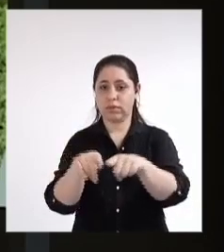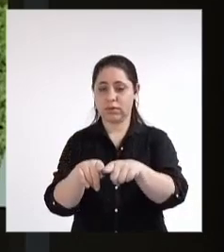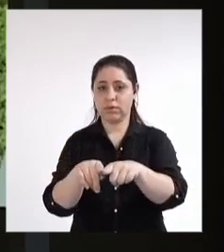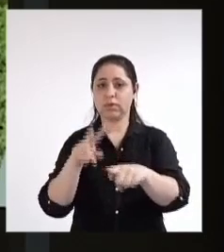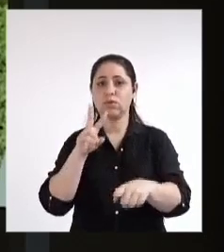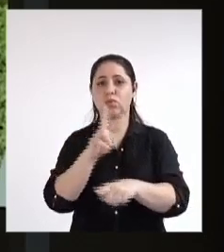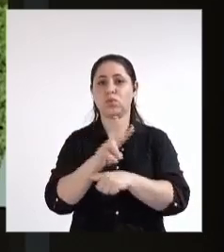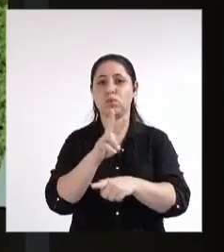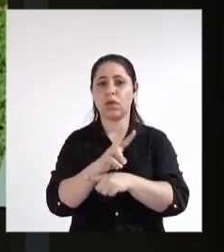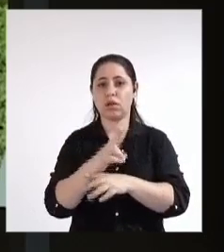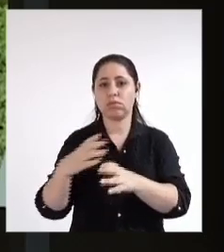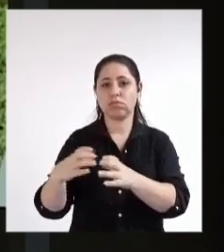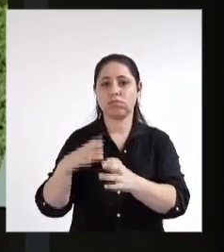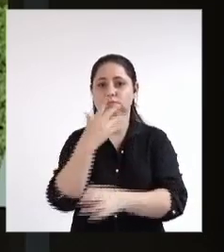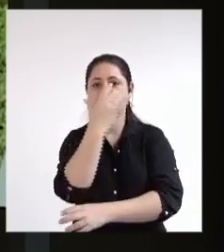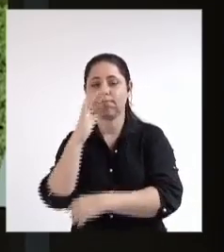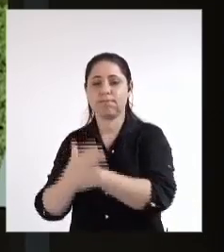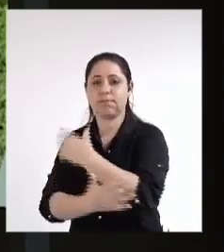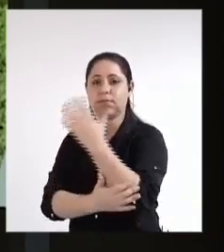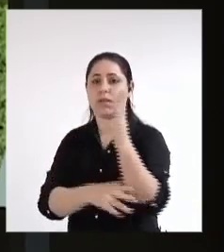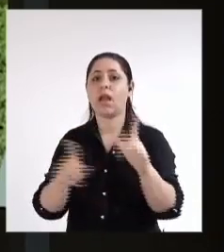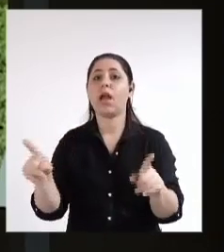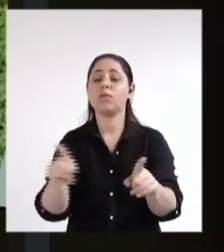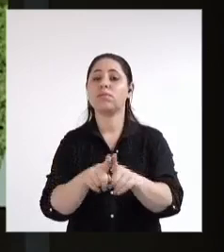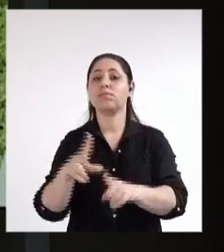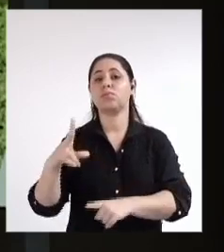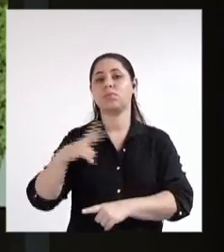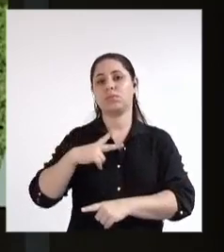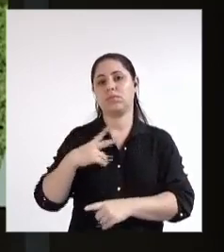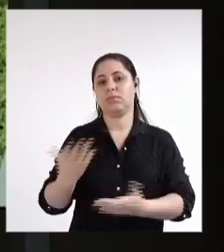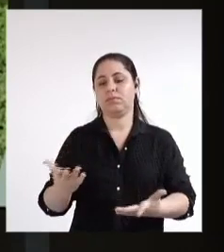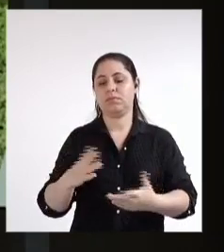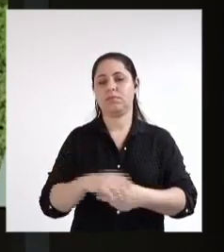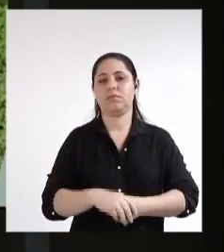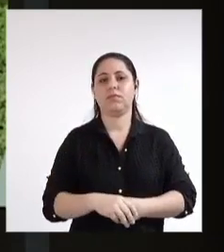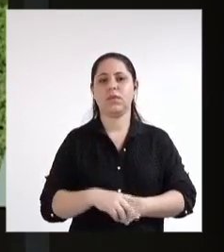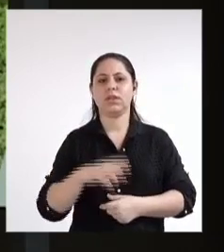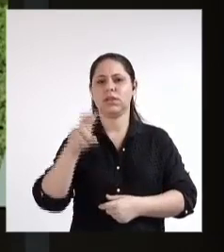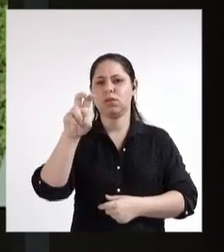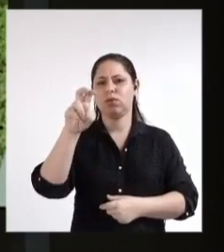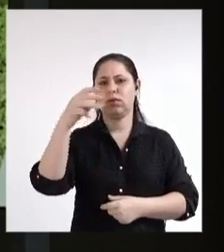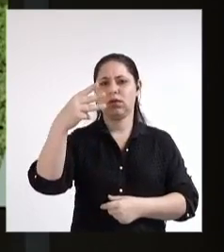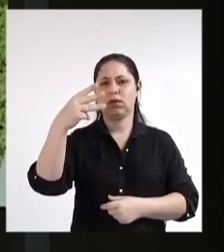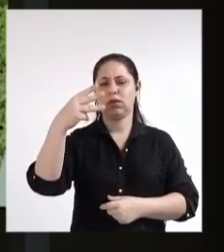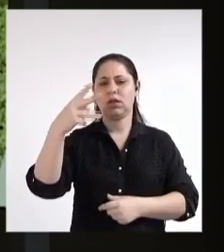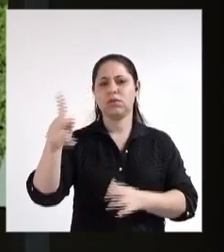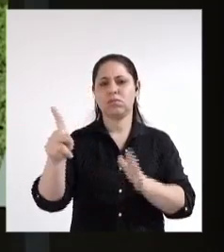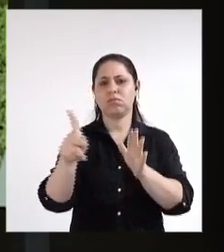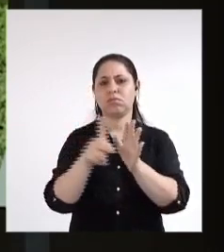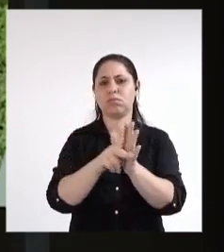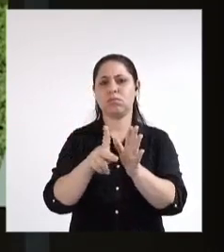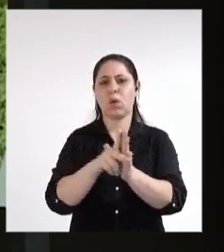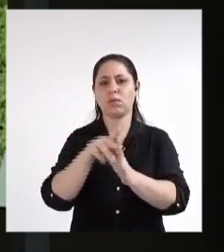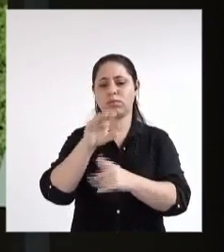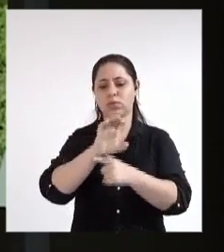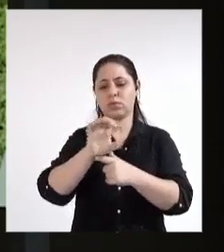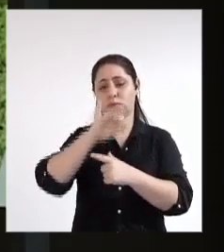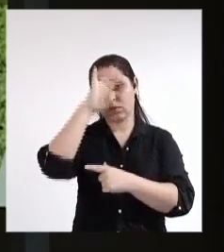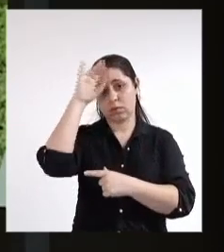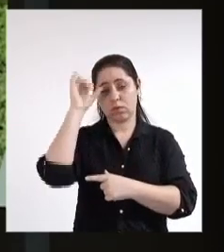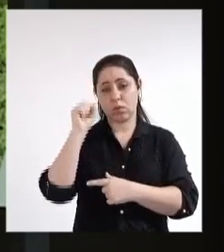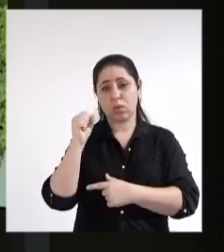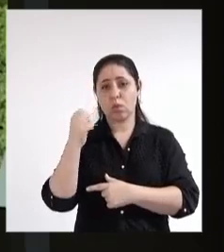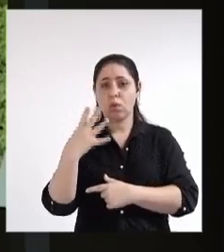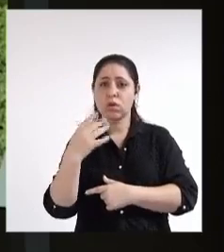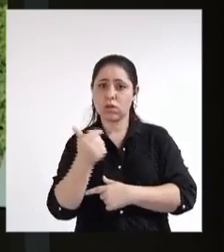conservação é o particular são 53 rp pms mato grosso do sul sendo que